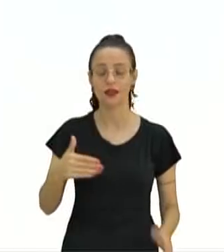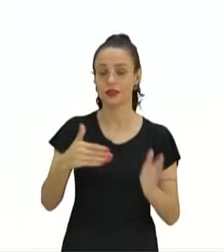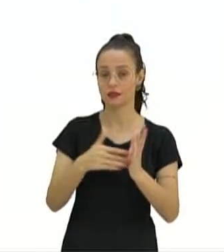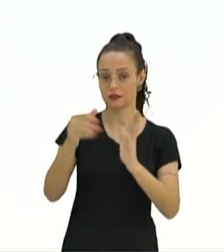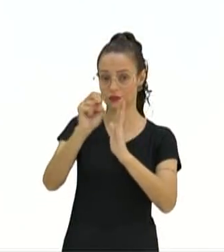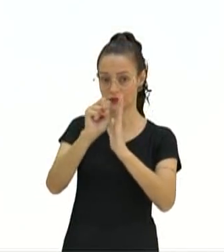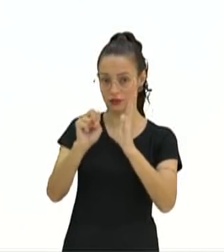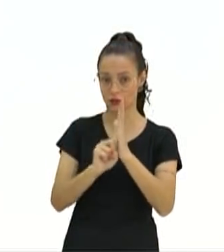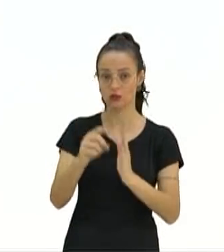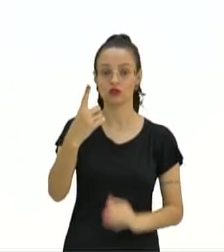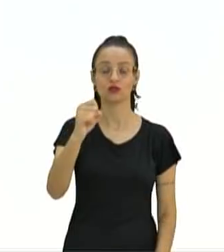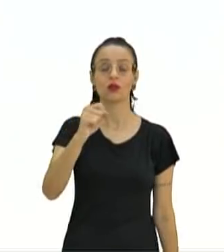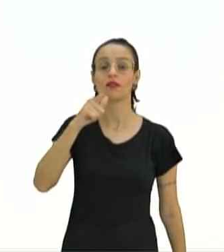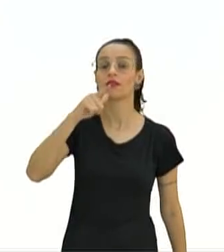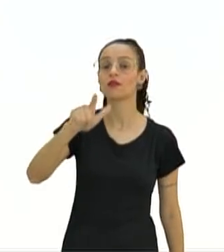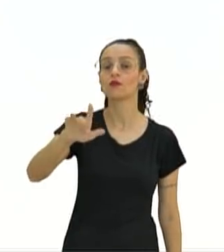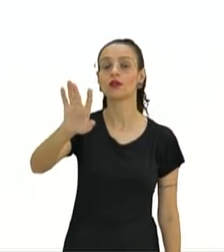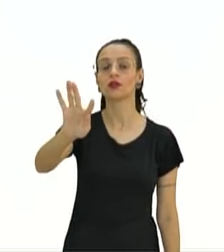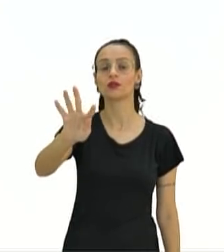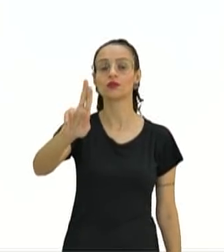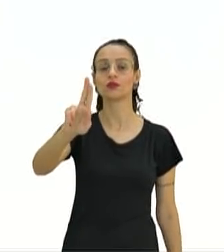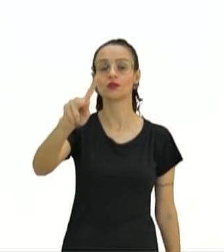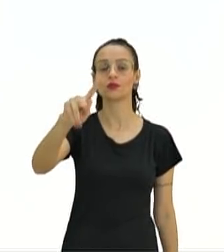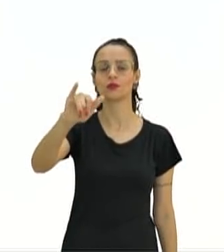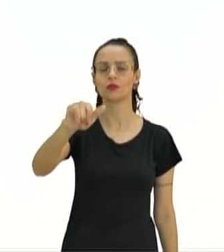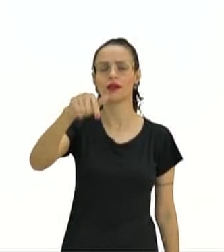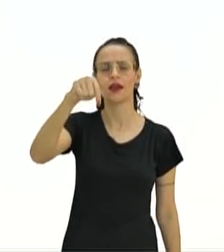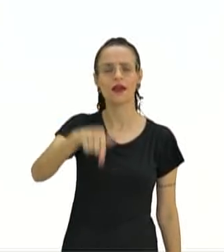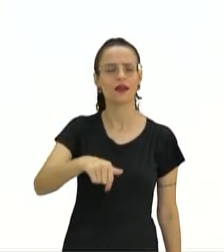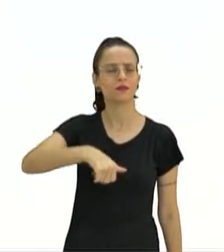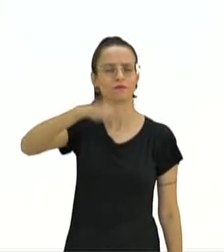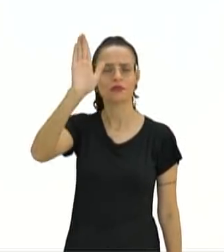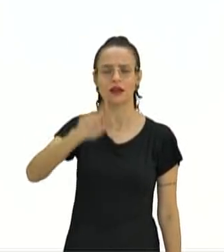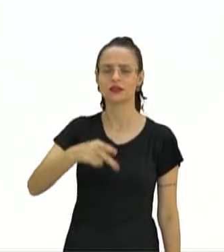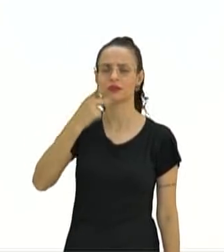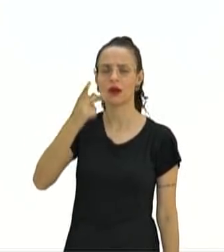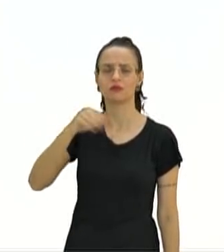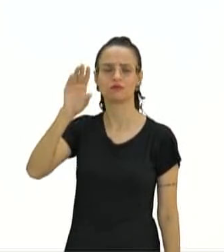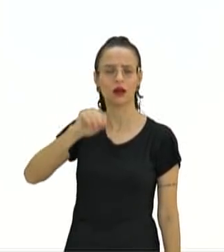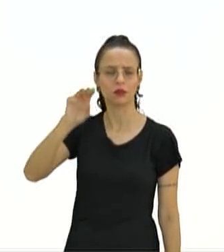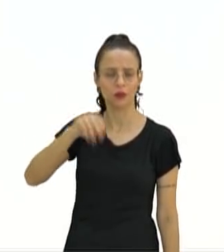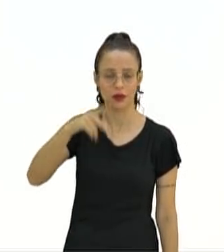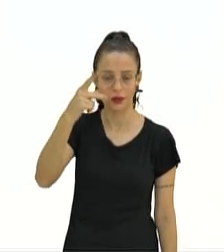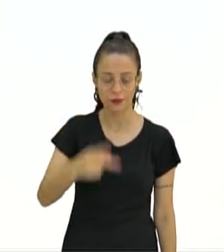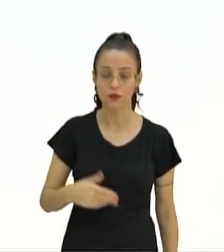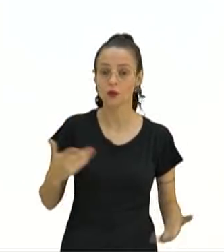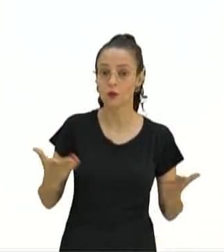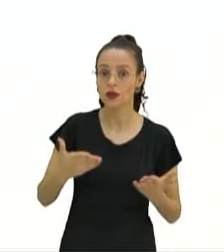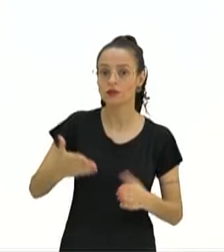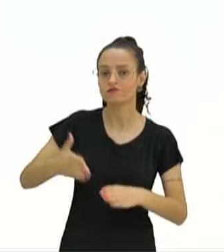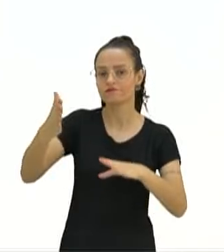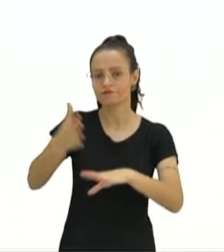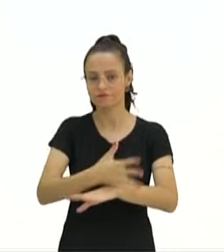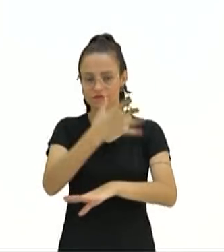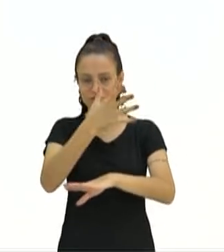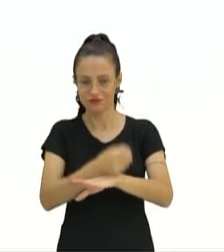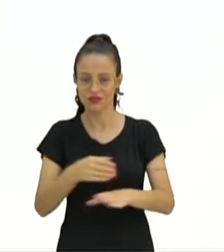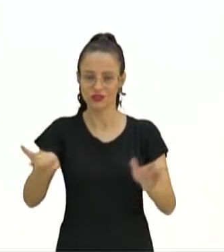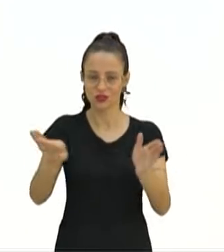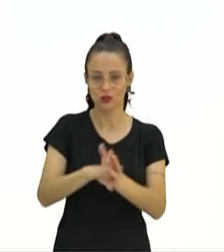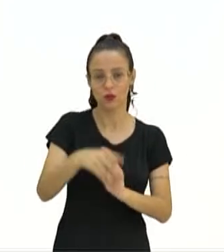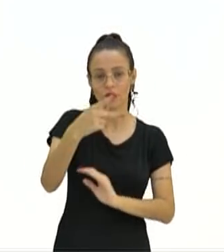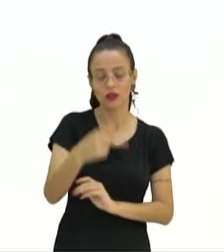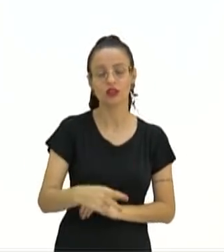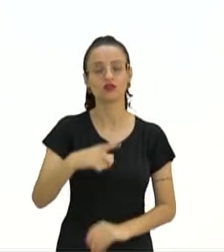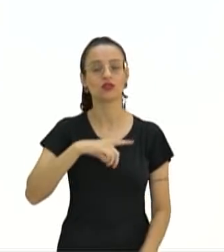o tupi era a língua mais falada no nosso país. Quando os primeiros colonizadores chegaram, existiam por